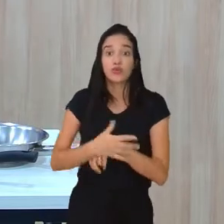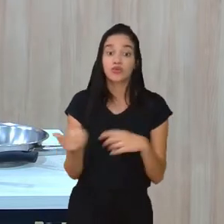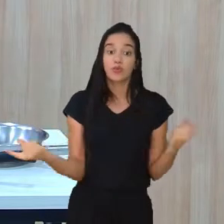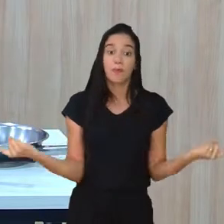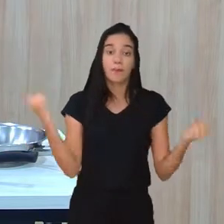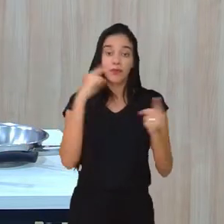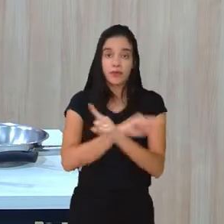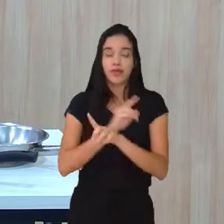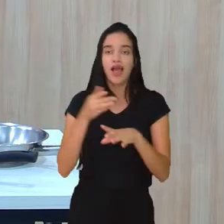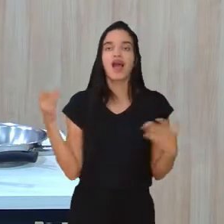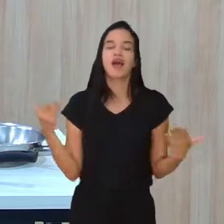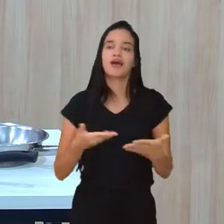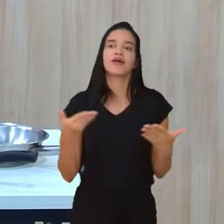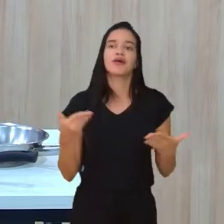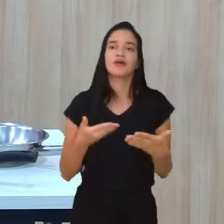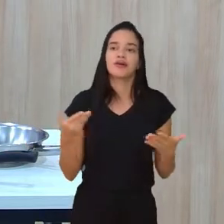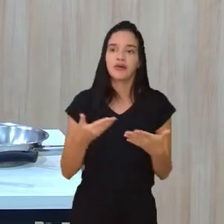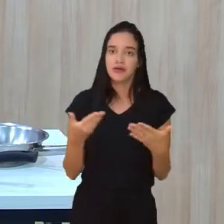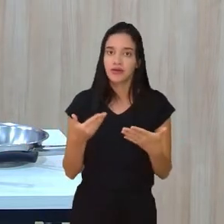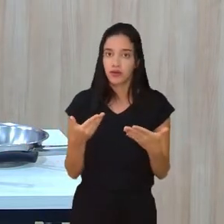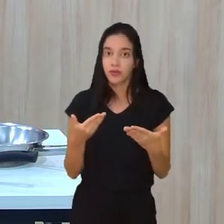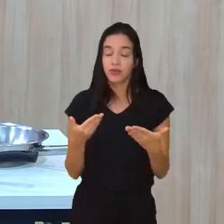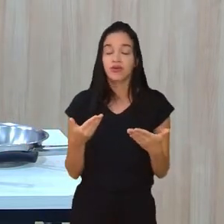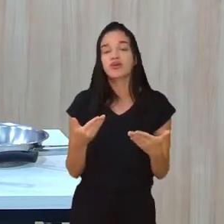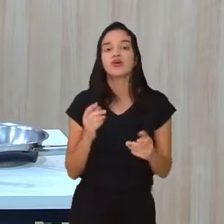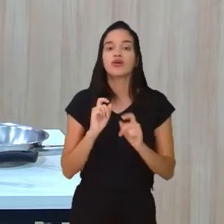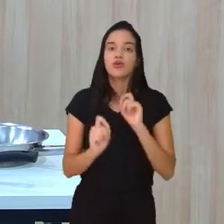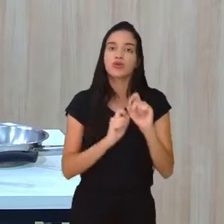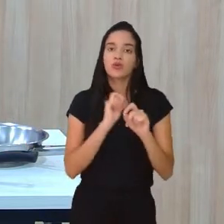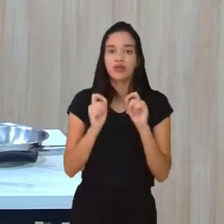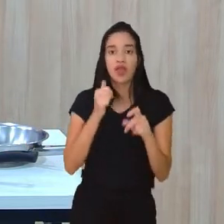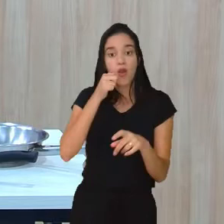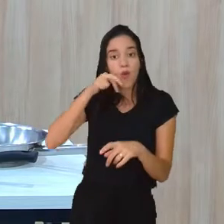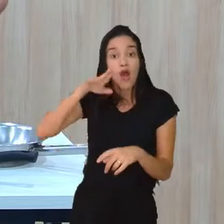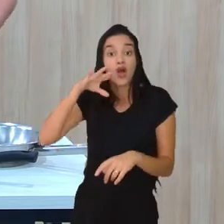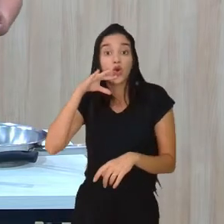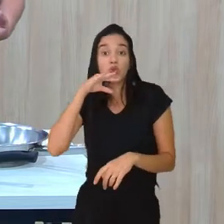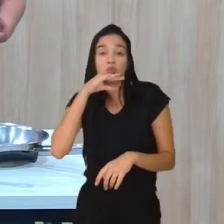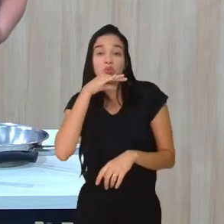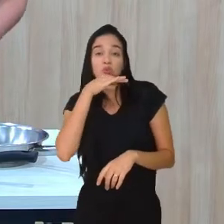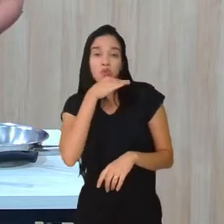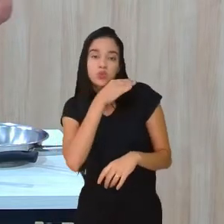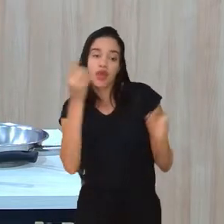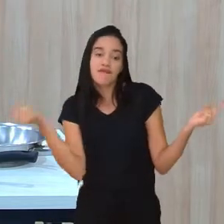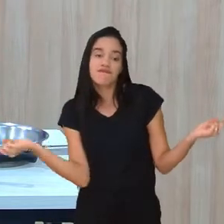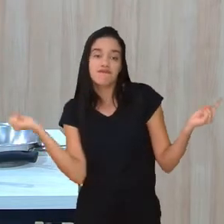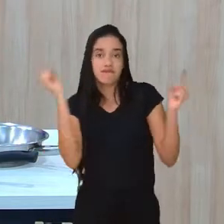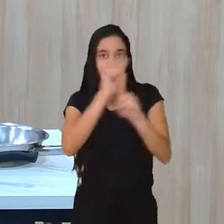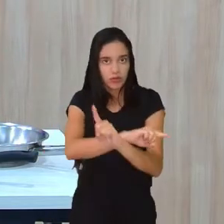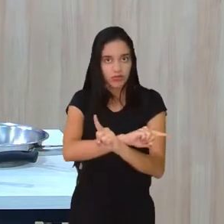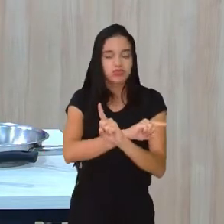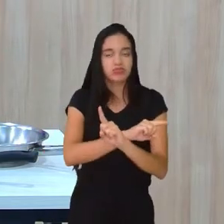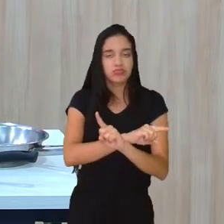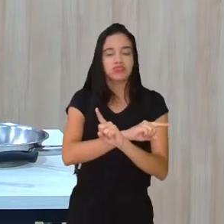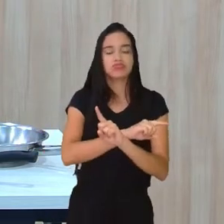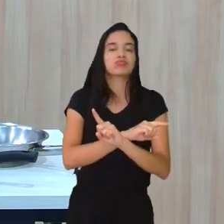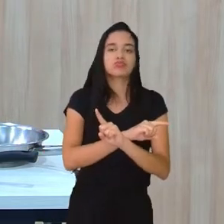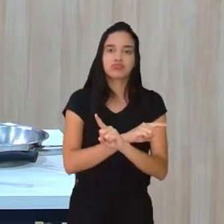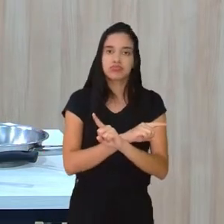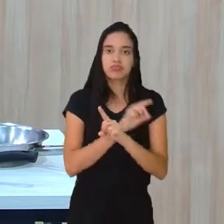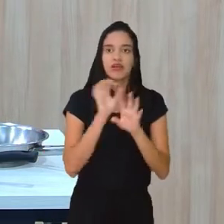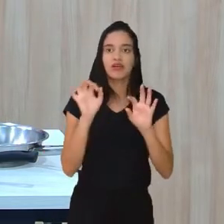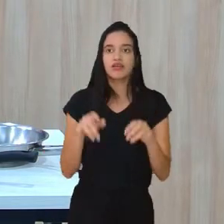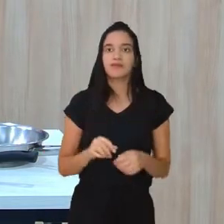contrário. Agora a Ilha de Calor vai mandar, né, o ar quente para a questão aí, né, do mar,